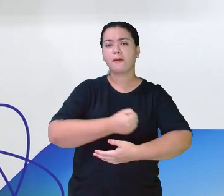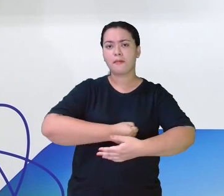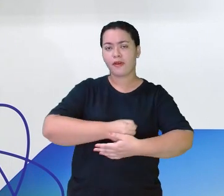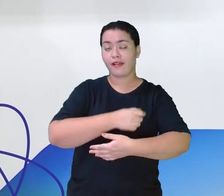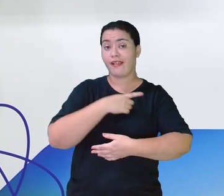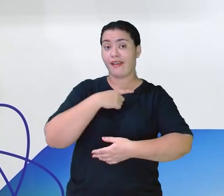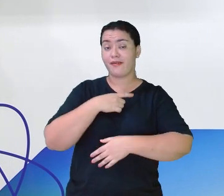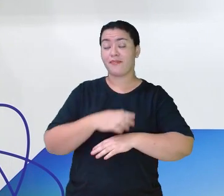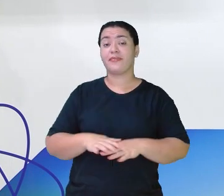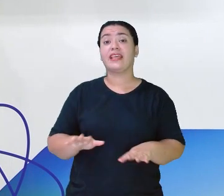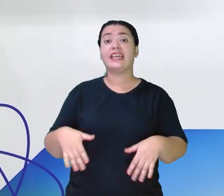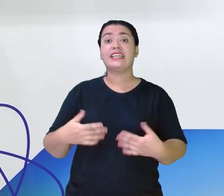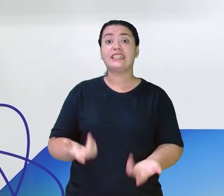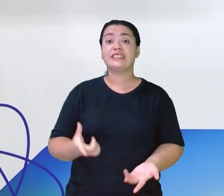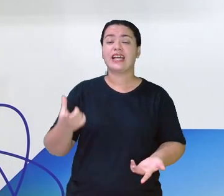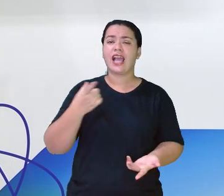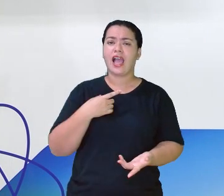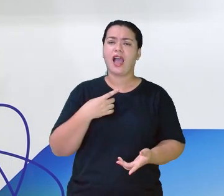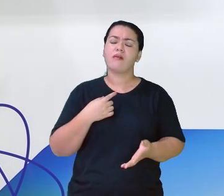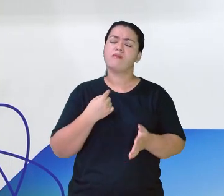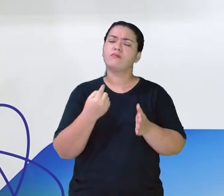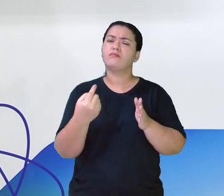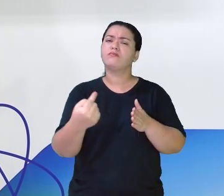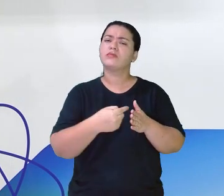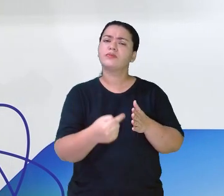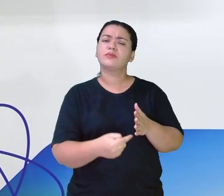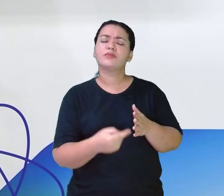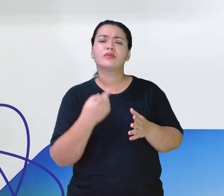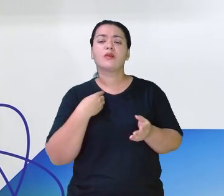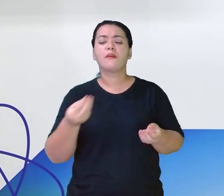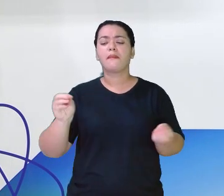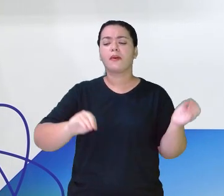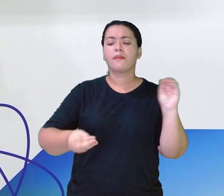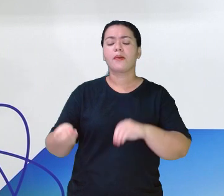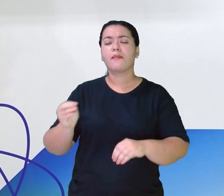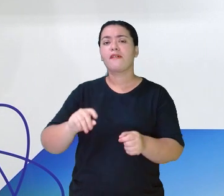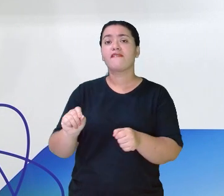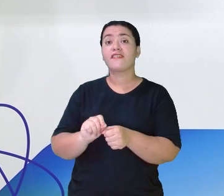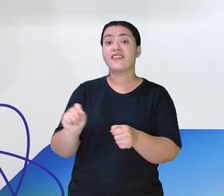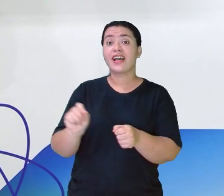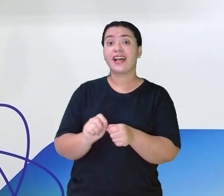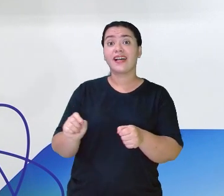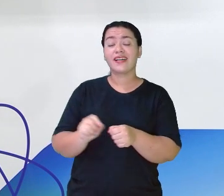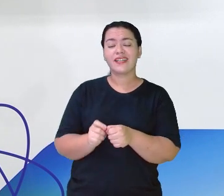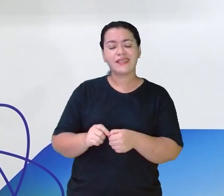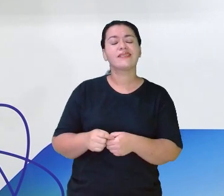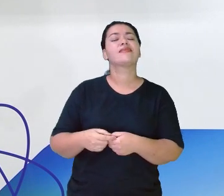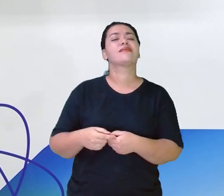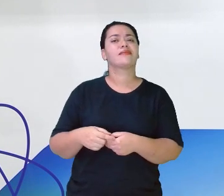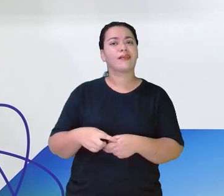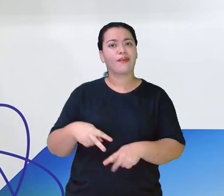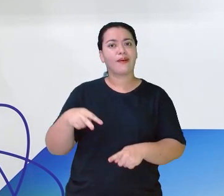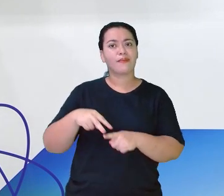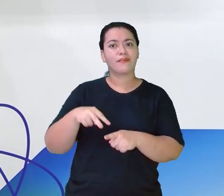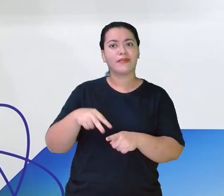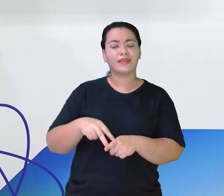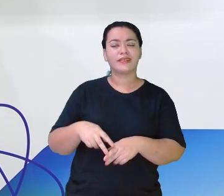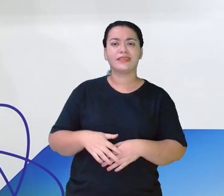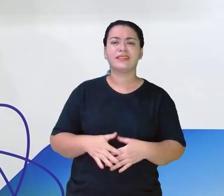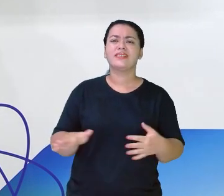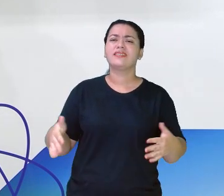uma receita, eu trouxe os ingredientes aqui, na verdade, para a gente fazer uma pizza. E